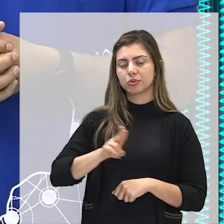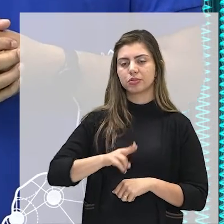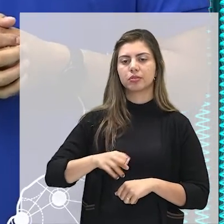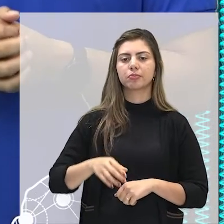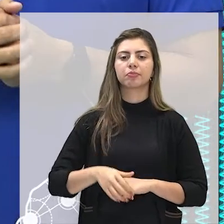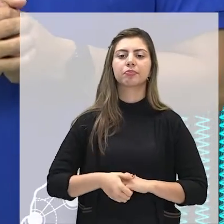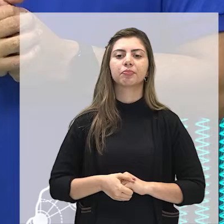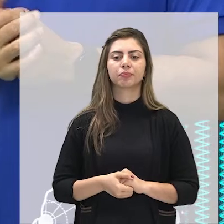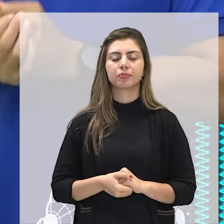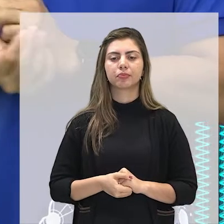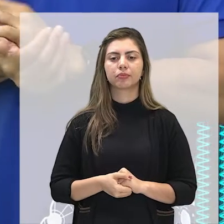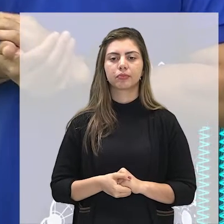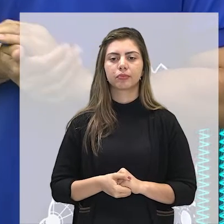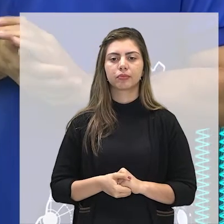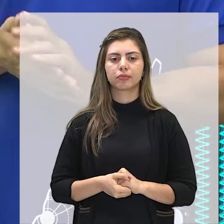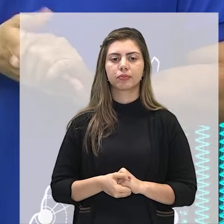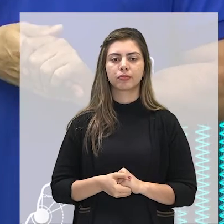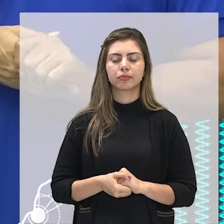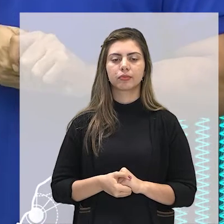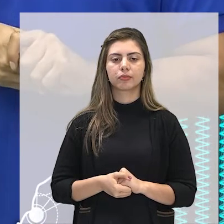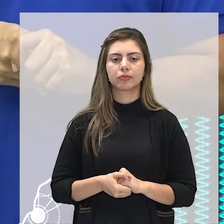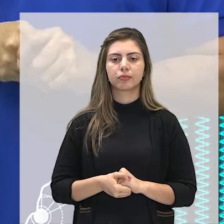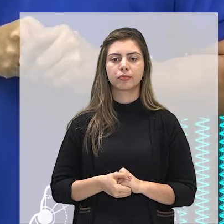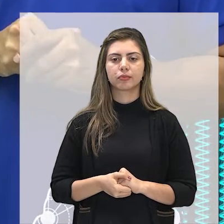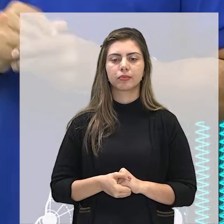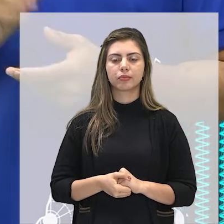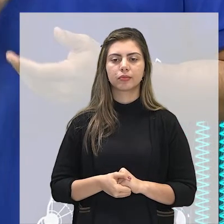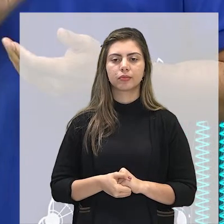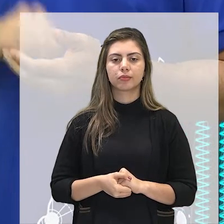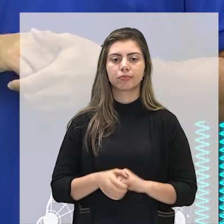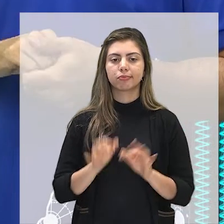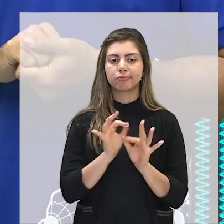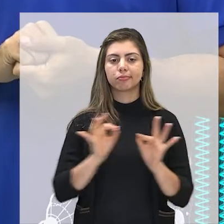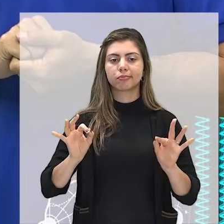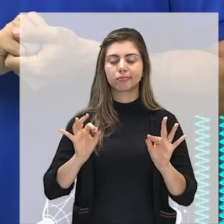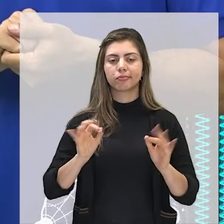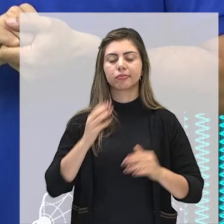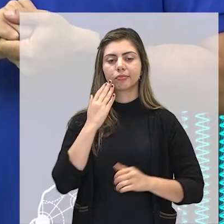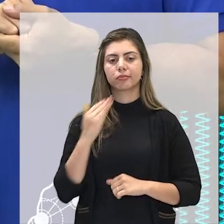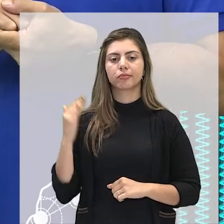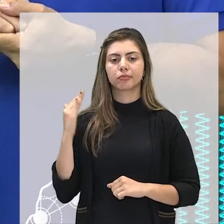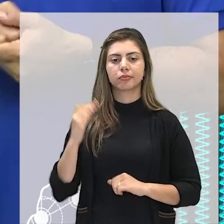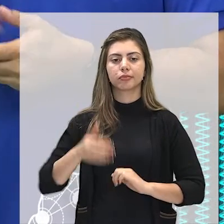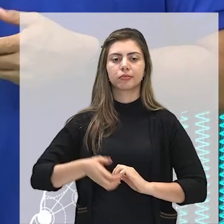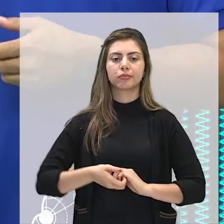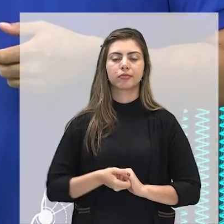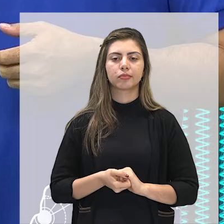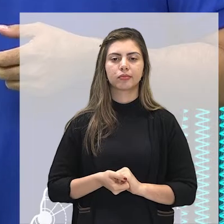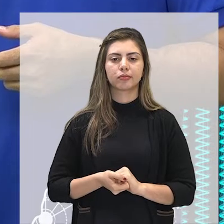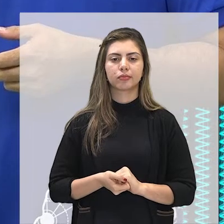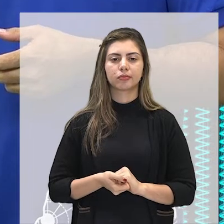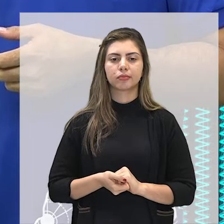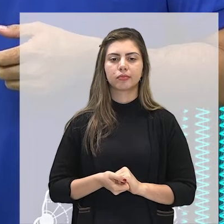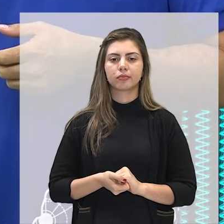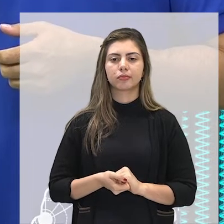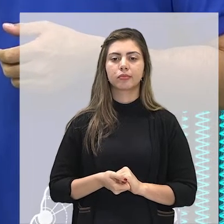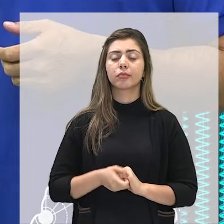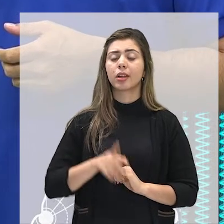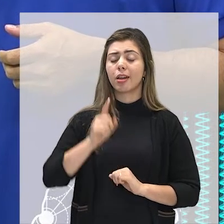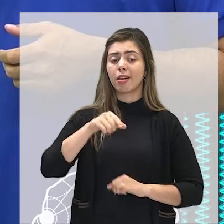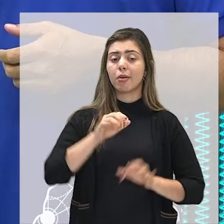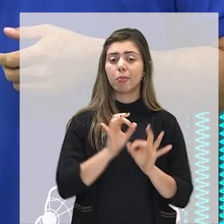dia, tá certo? Continuando. Então nós temos let's grab a coffee after work. É uma expressão,